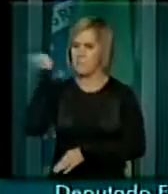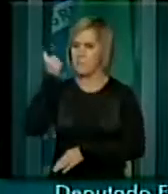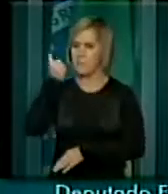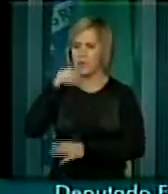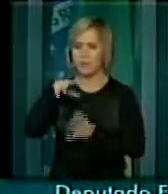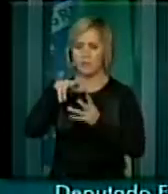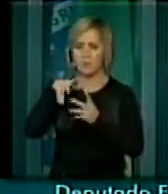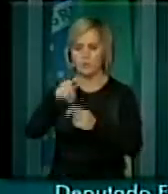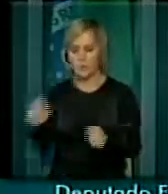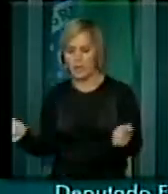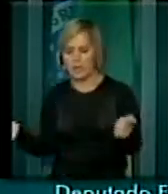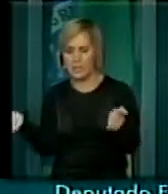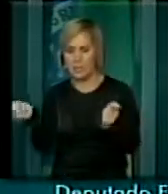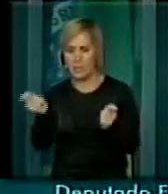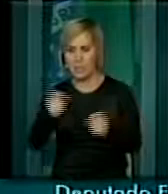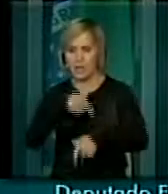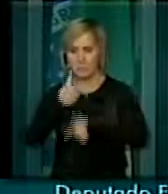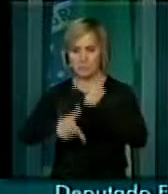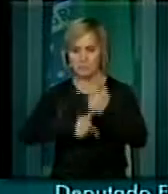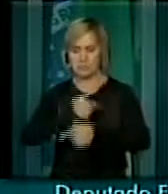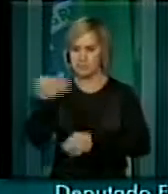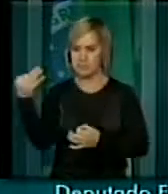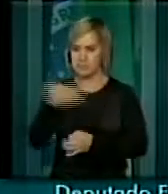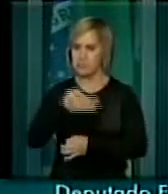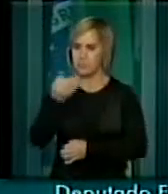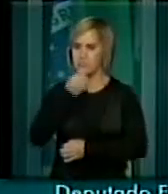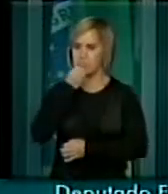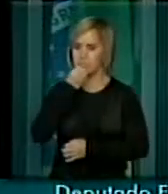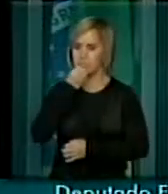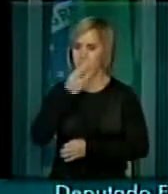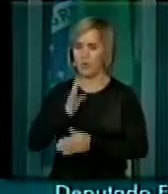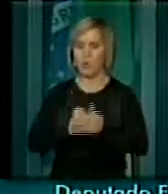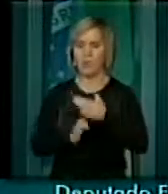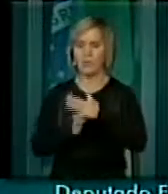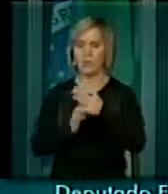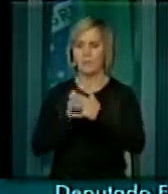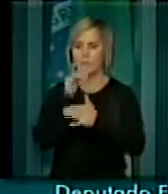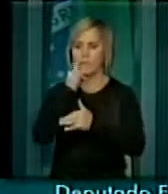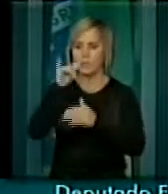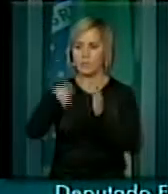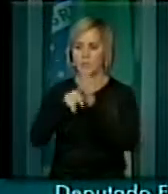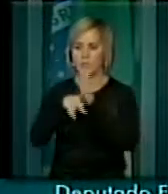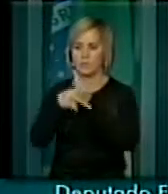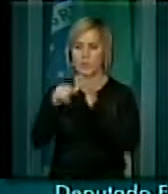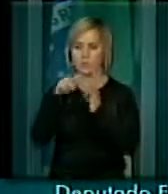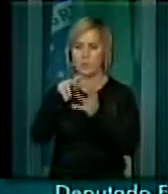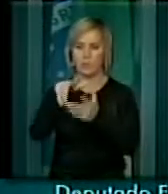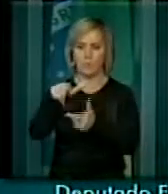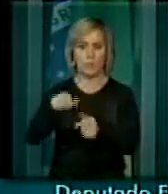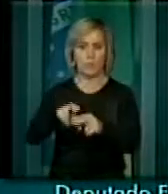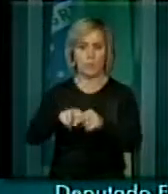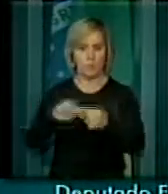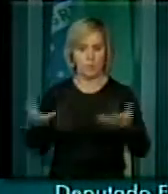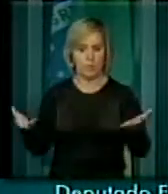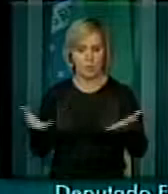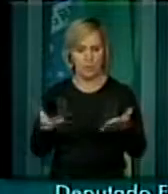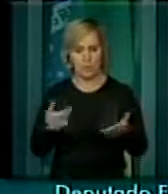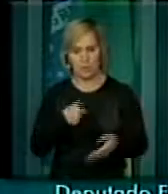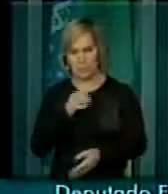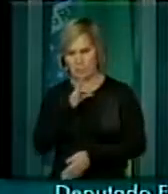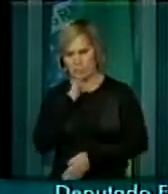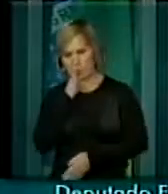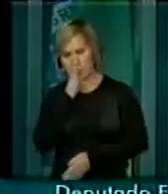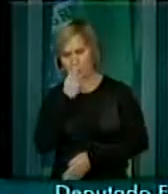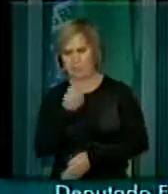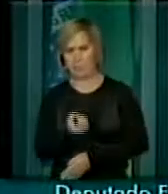mais capazes e eficientes empresas energéticas do mundo. Portanto, aqui, estranho todo